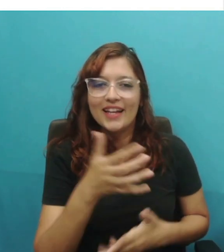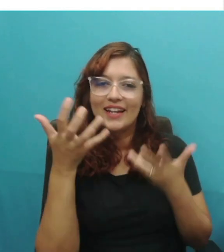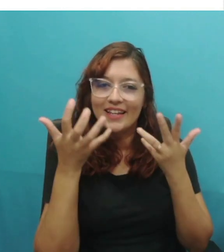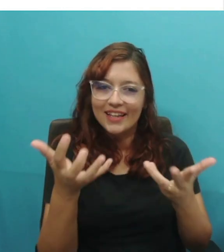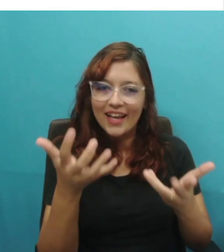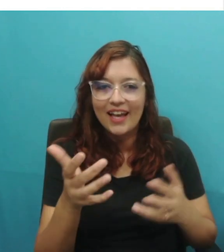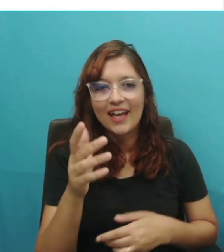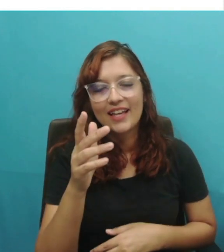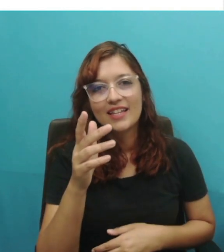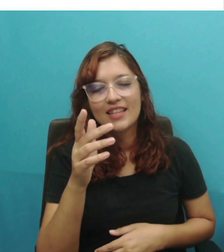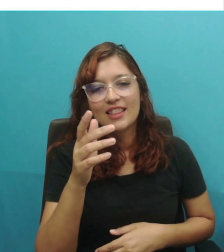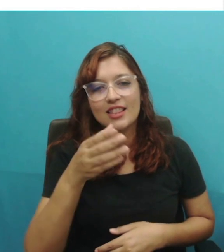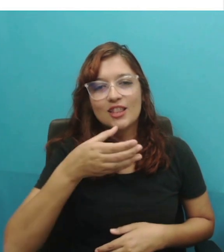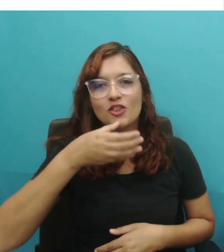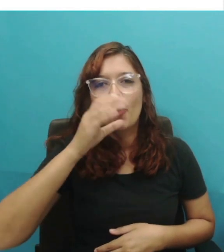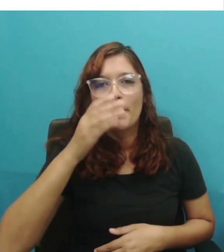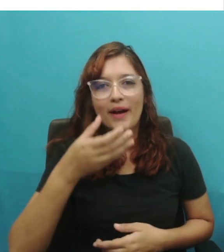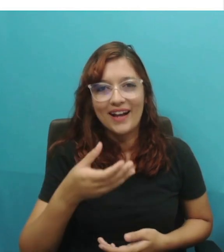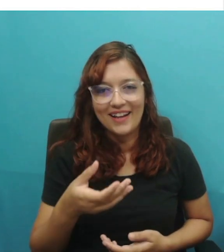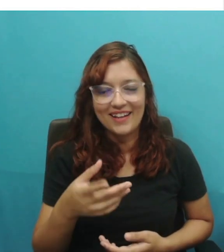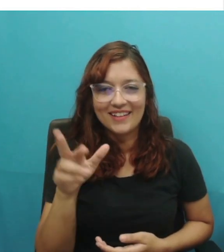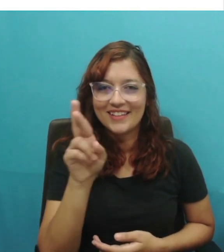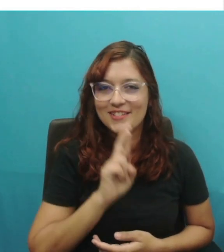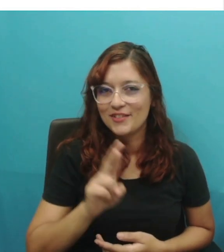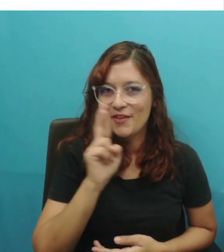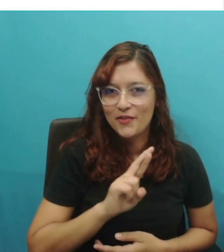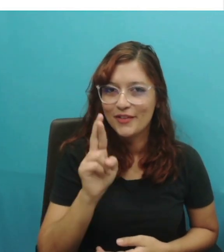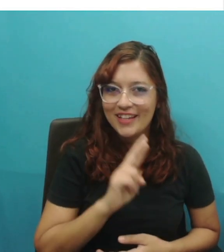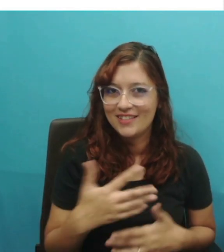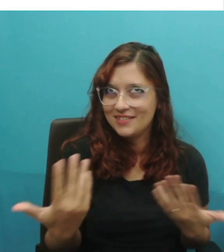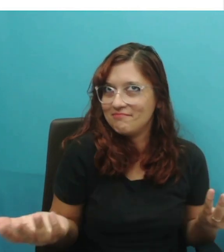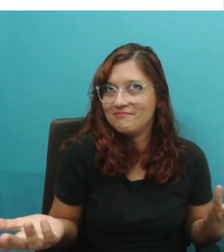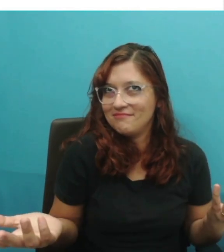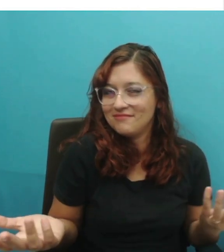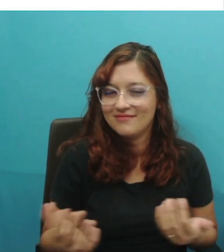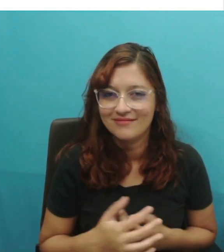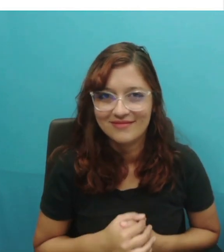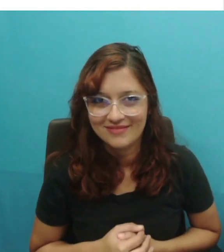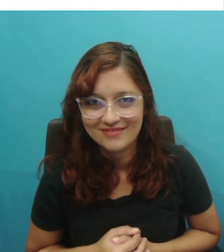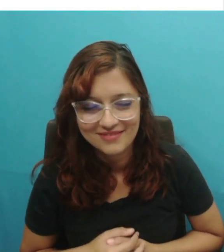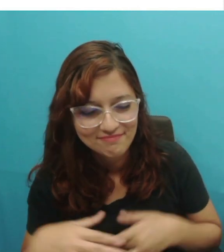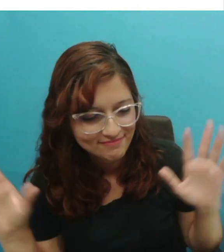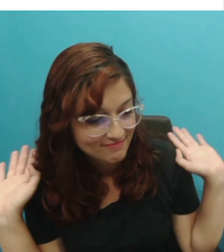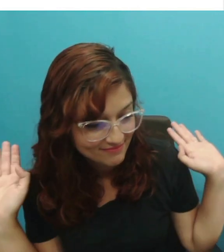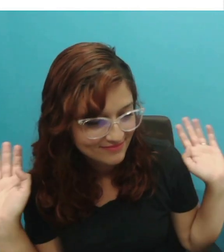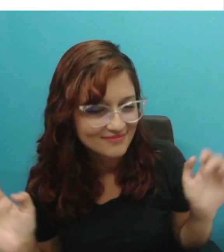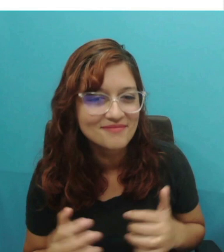Então, ele quer tomar sorvete.